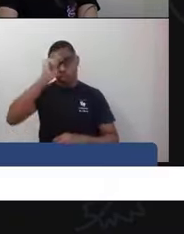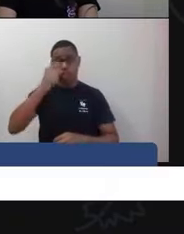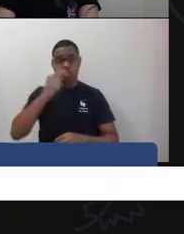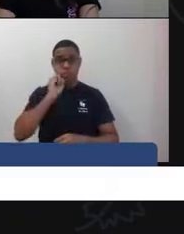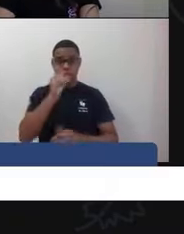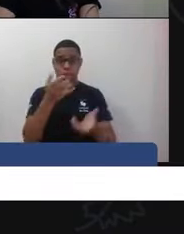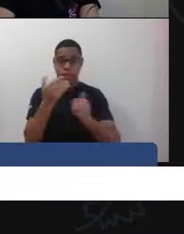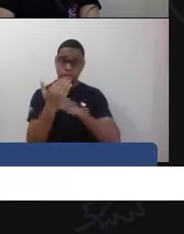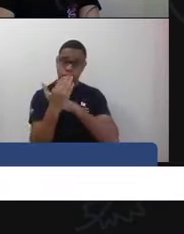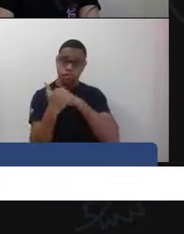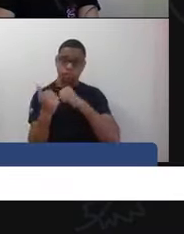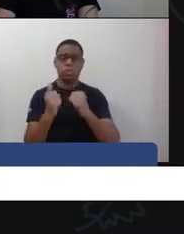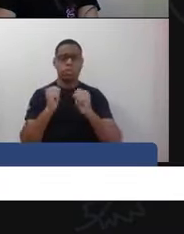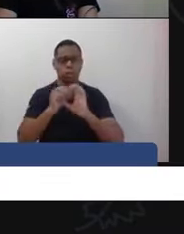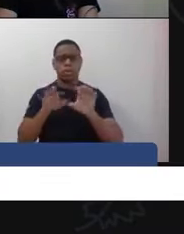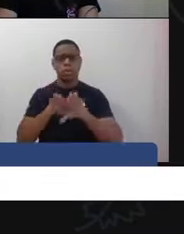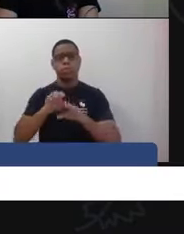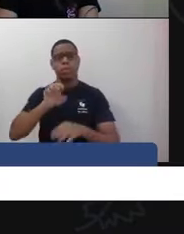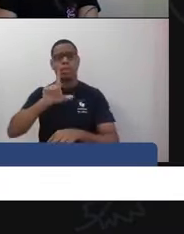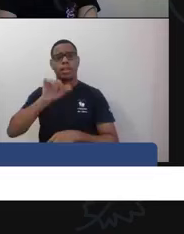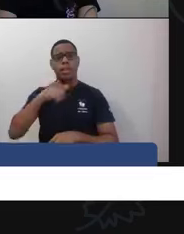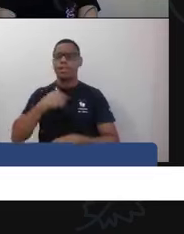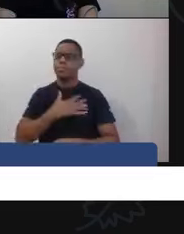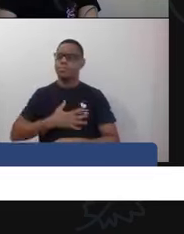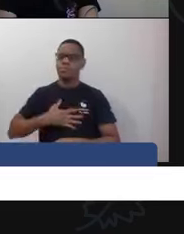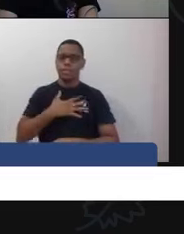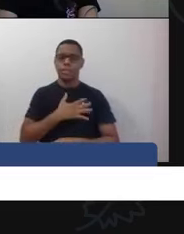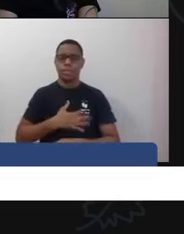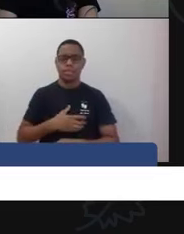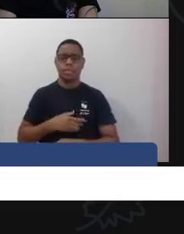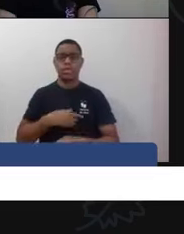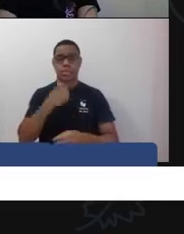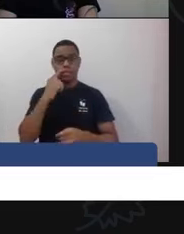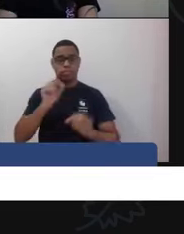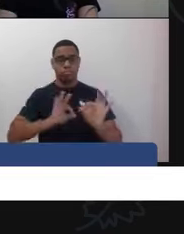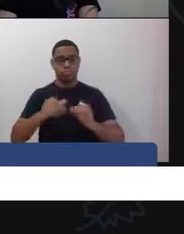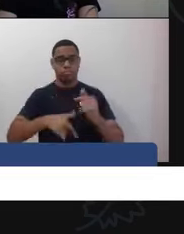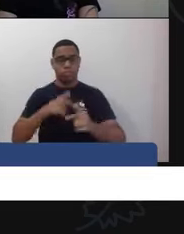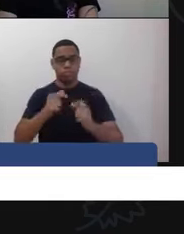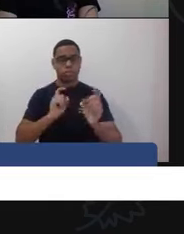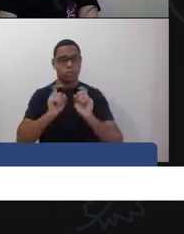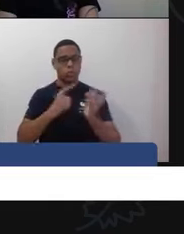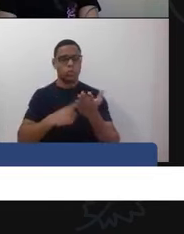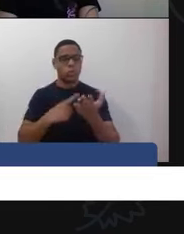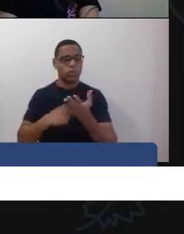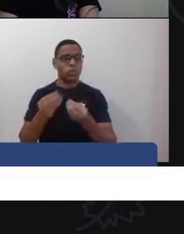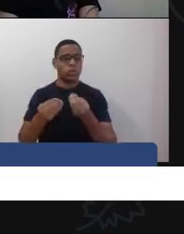trabalho. Eliane, que prazer. Vamos fazer um trabalho, sim, vamos marcar uma reunião, quando